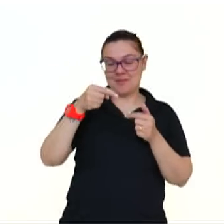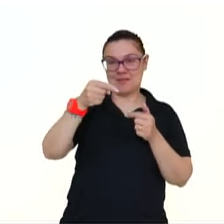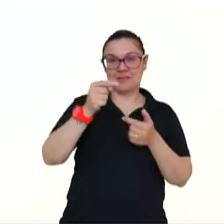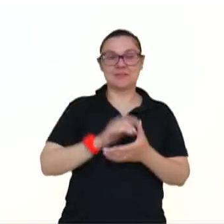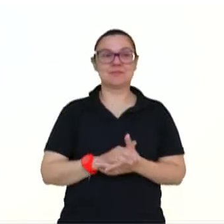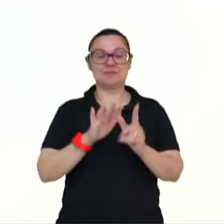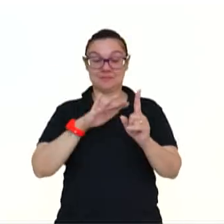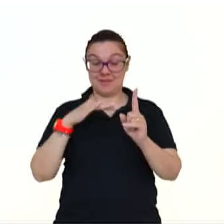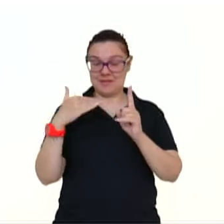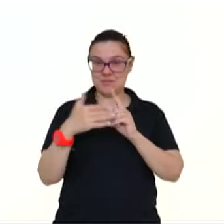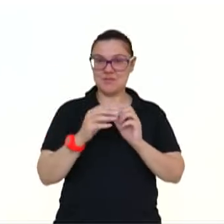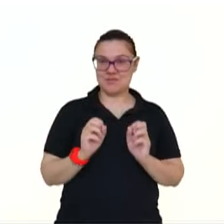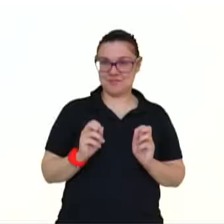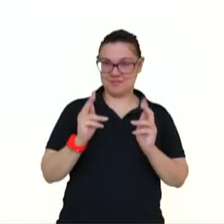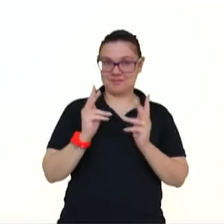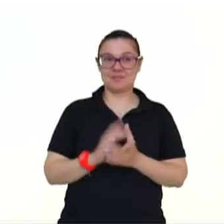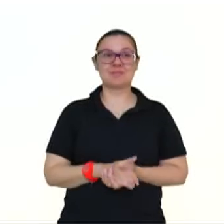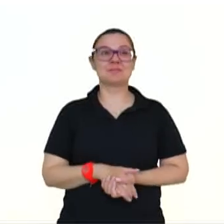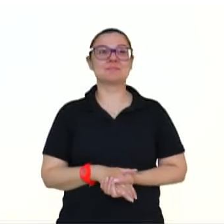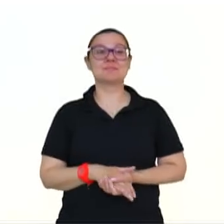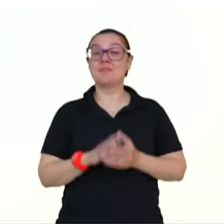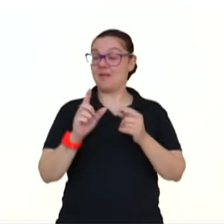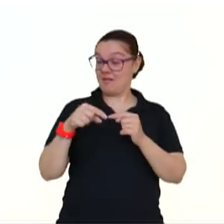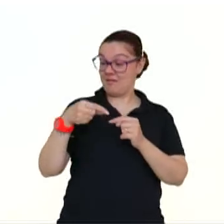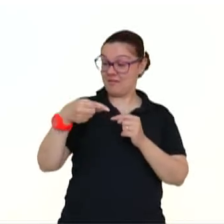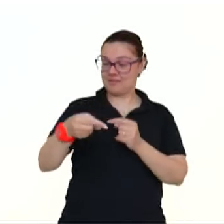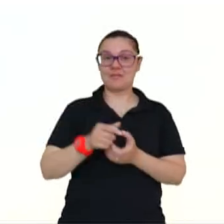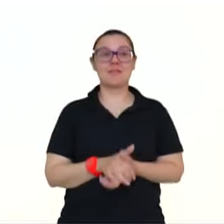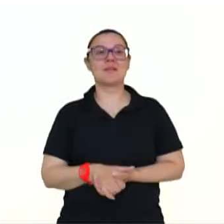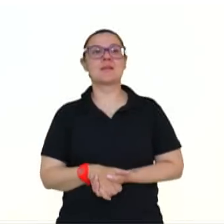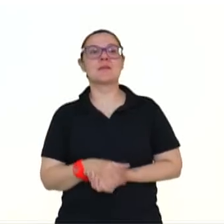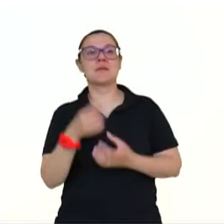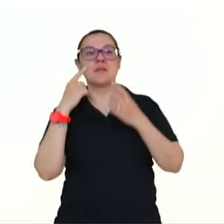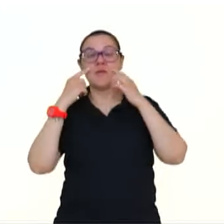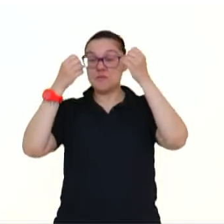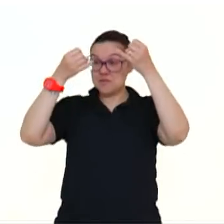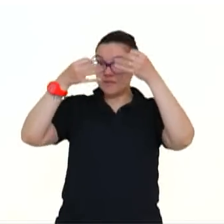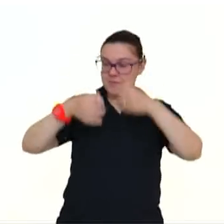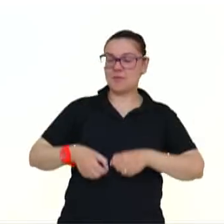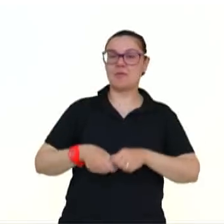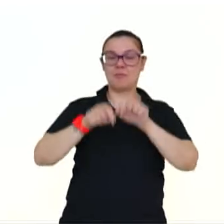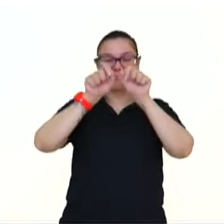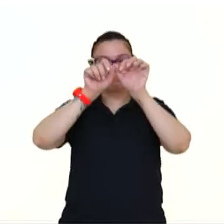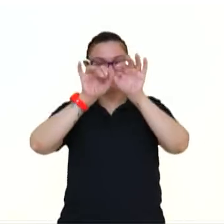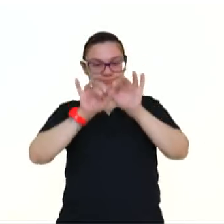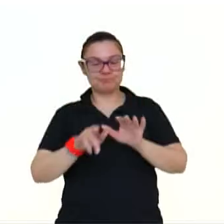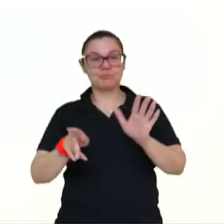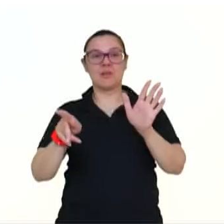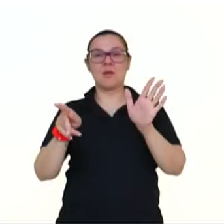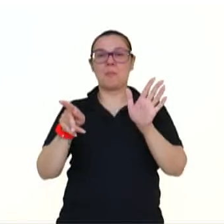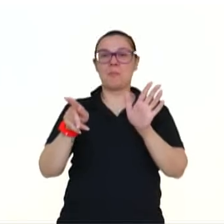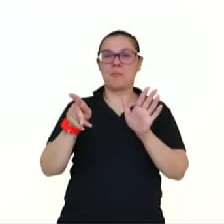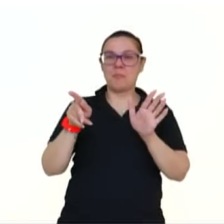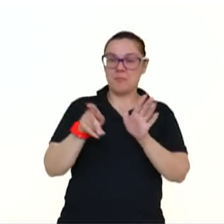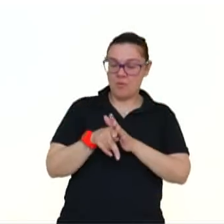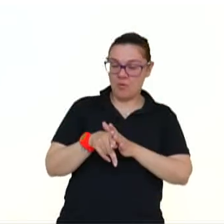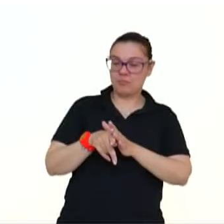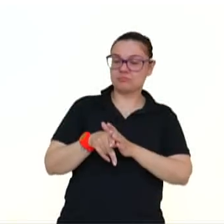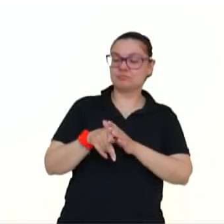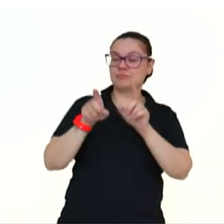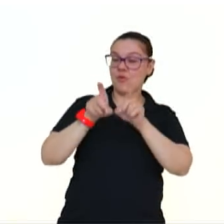das mídias, ok? Próximo. Refere-se à escritura eletrônica